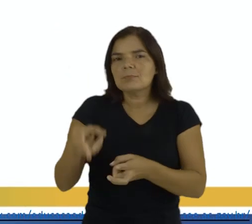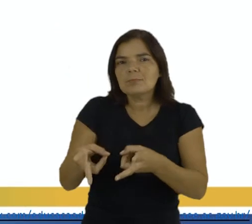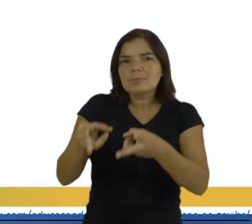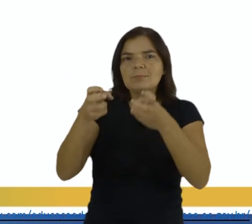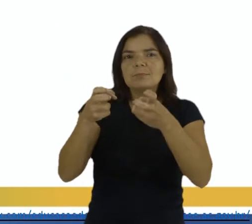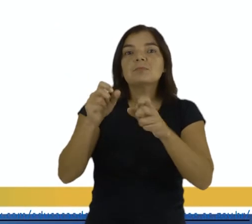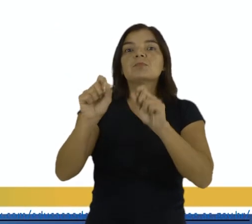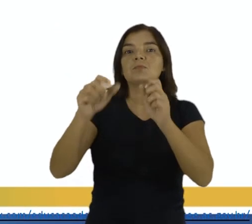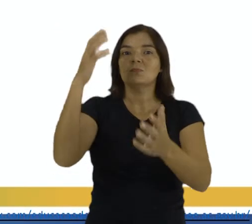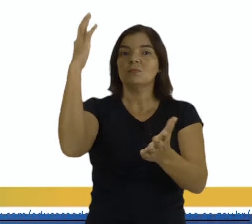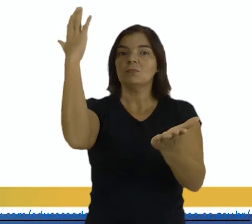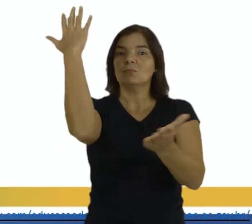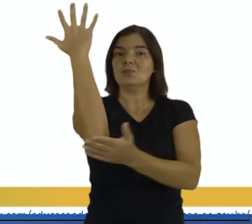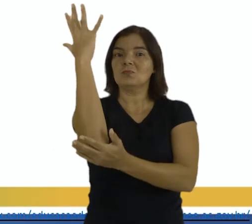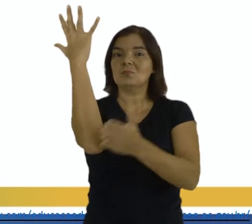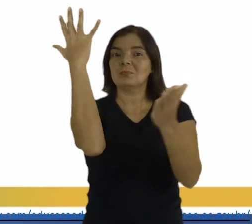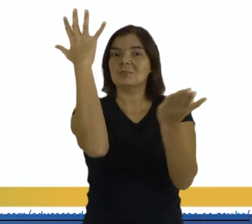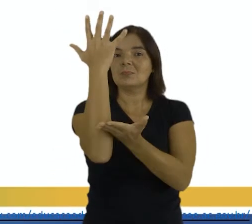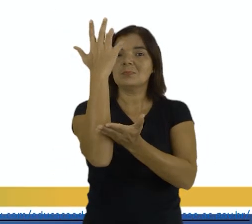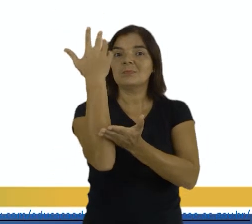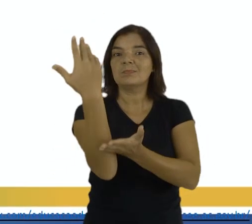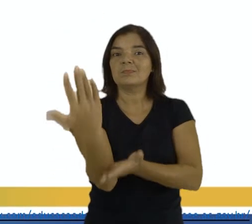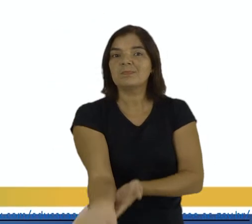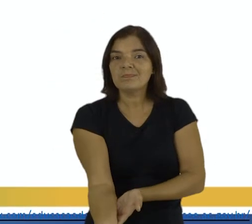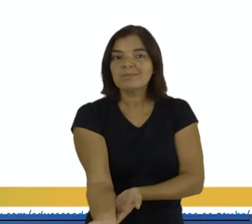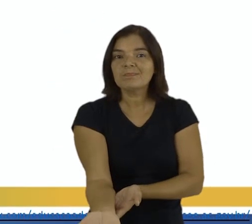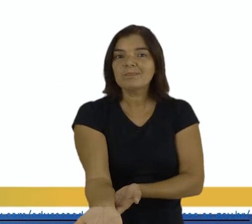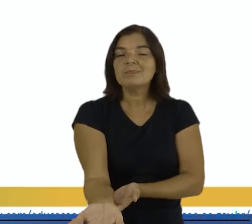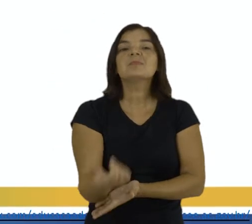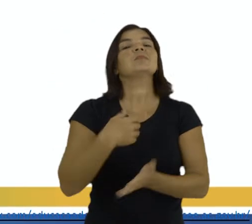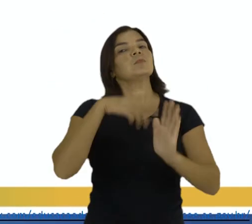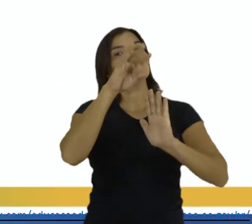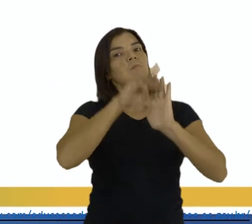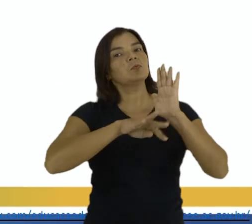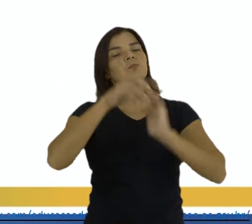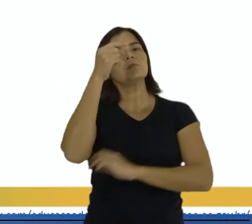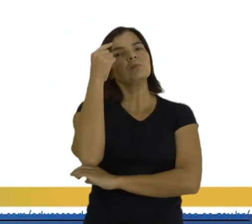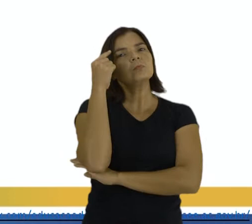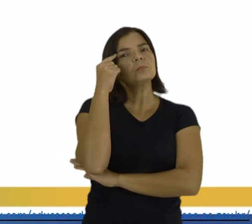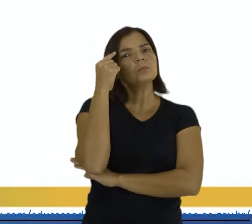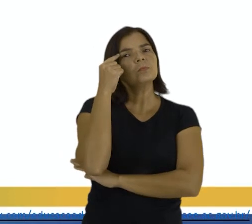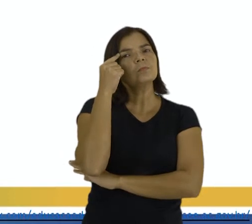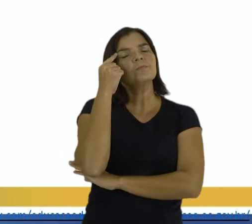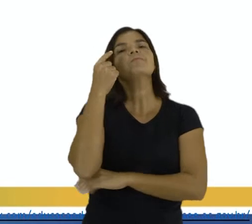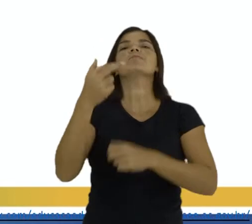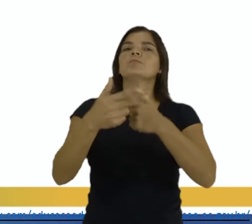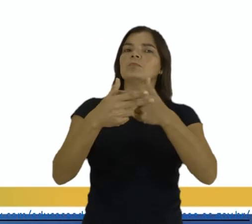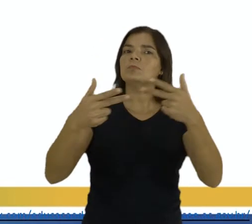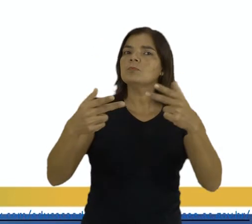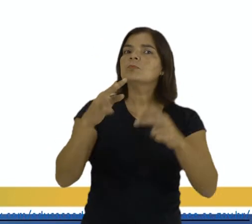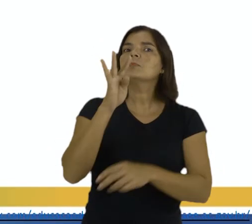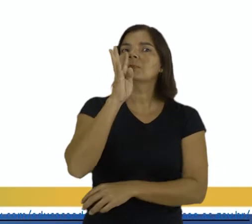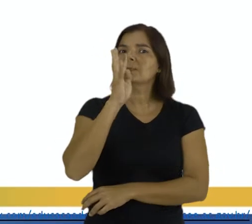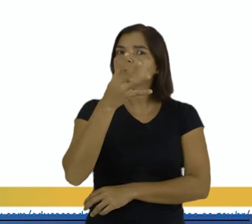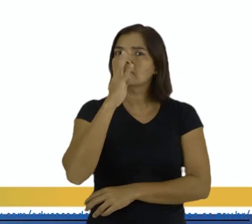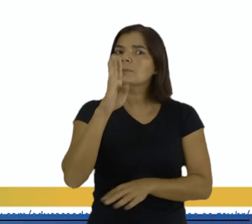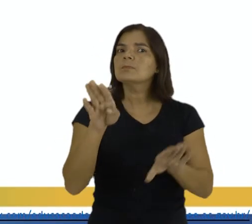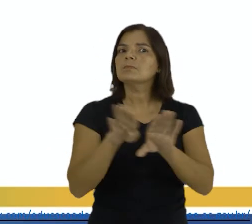percebe que a árvore foi cortada. E aí, gente, esse texto nos faz refletir que ocorre uma crítica e